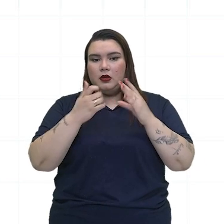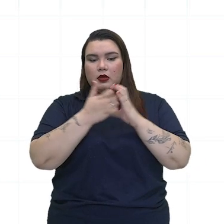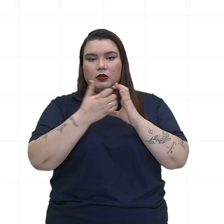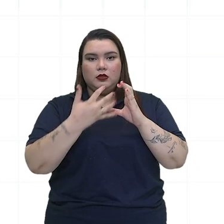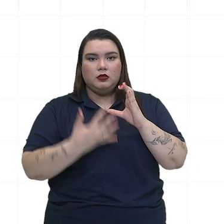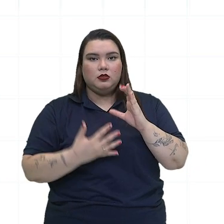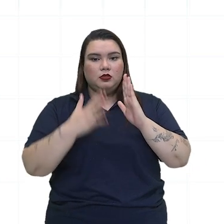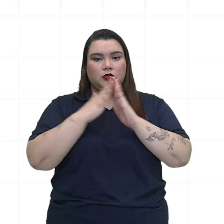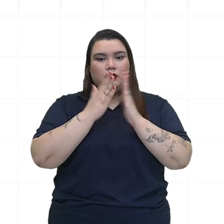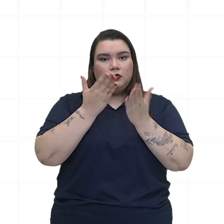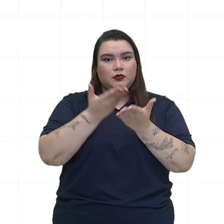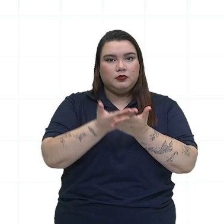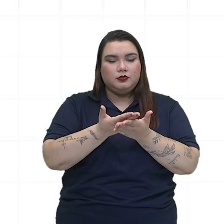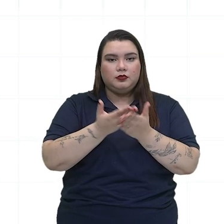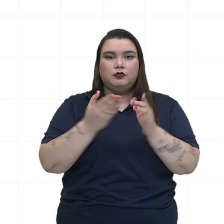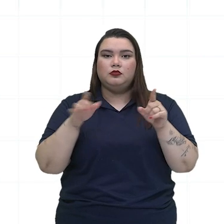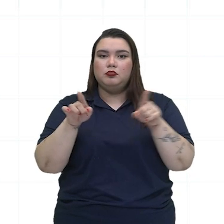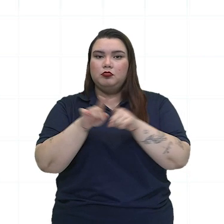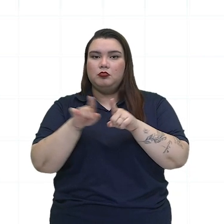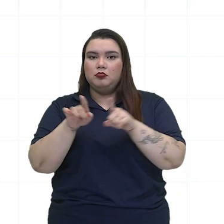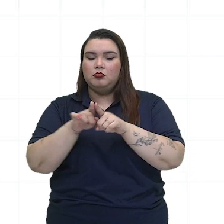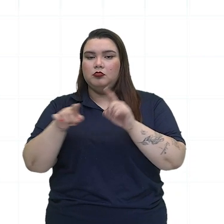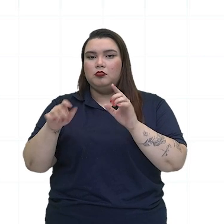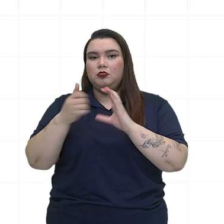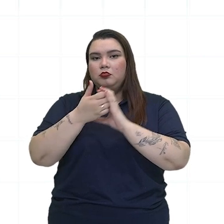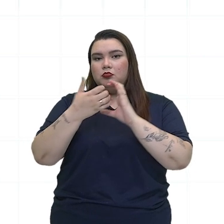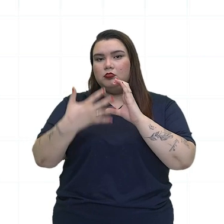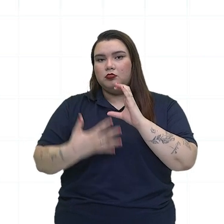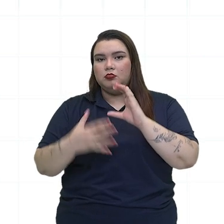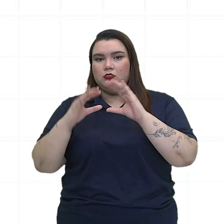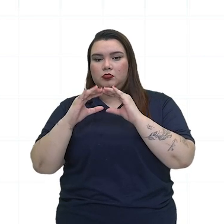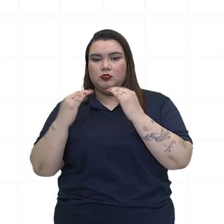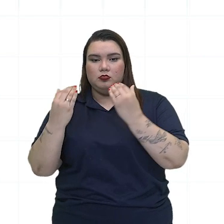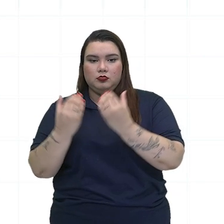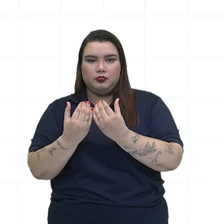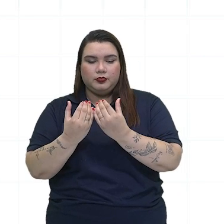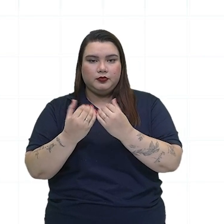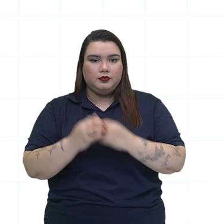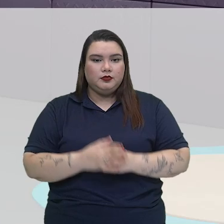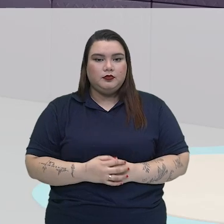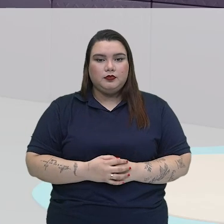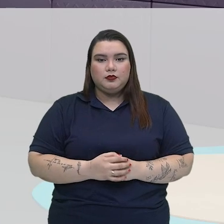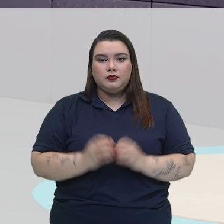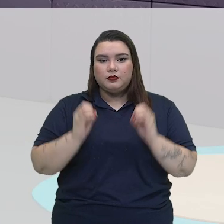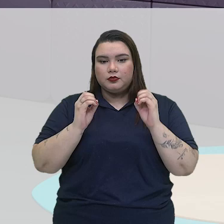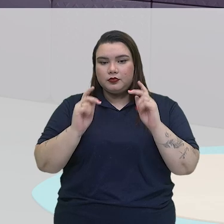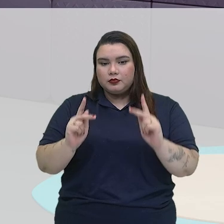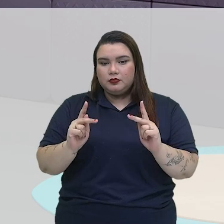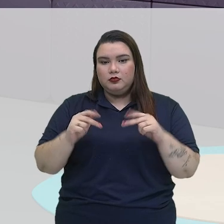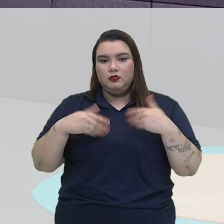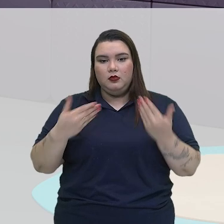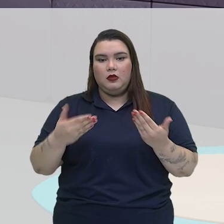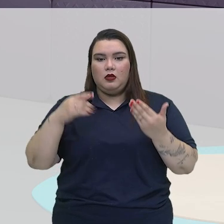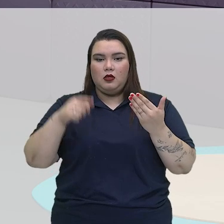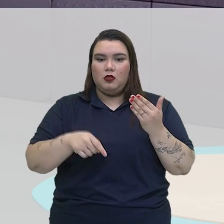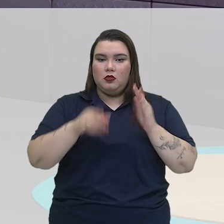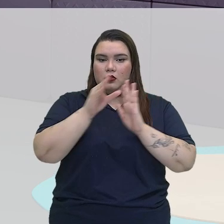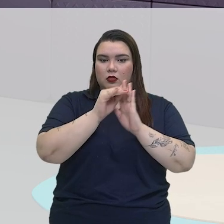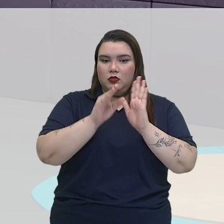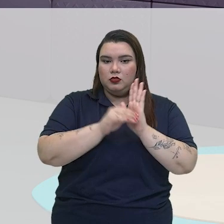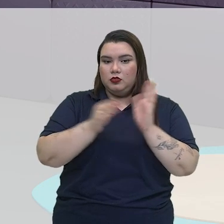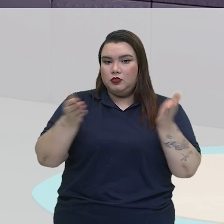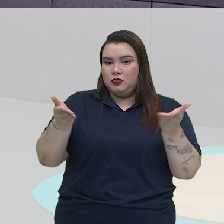preferências, características da escola e a comunidade. Então, esses são os